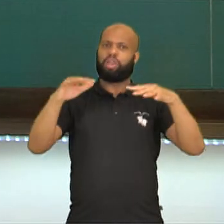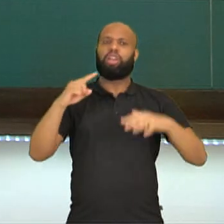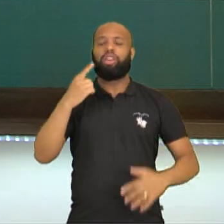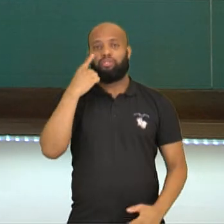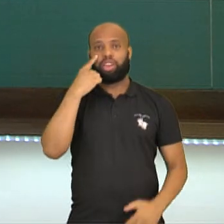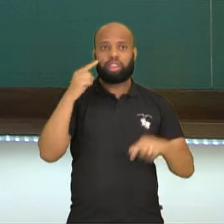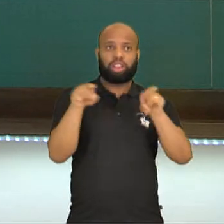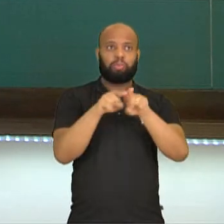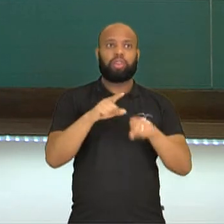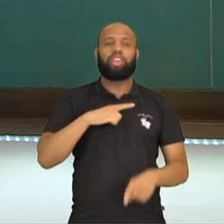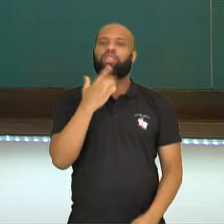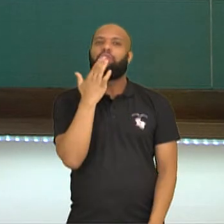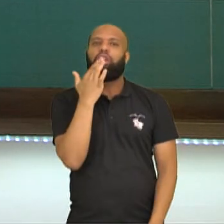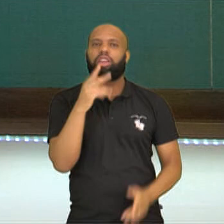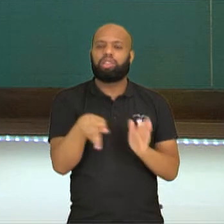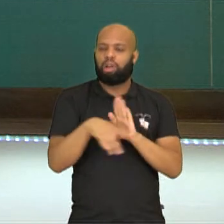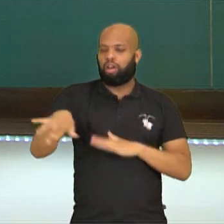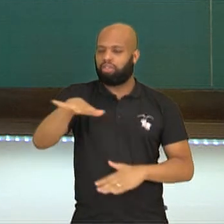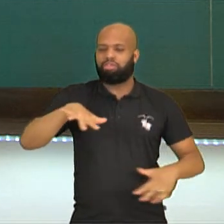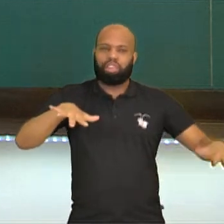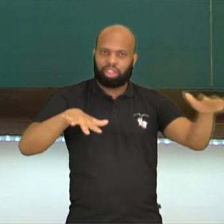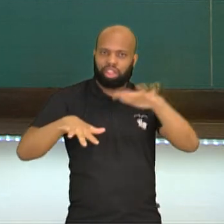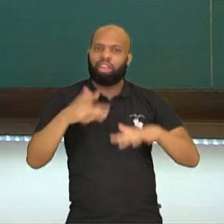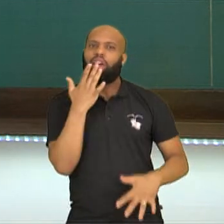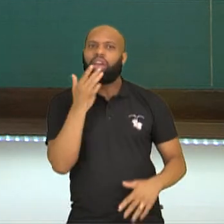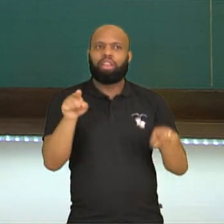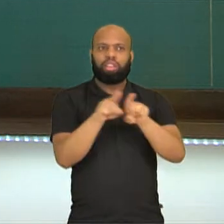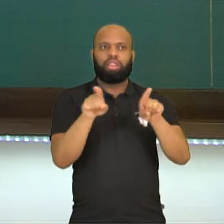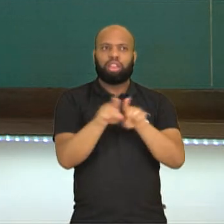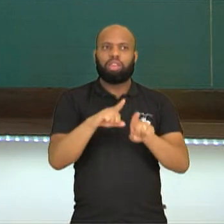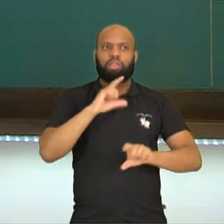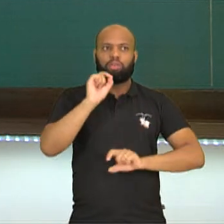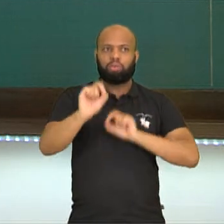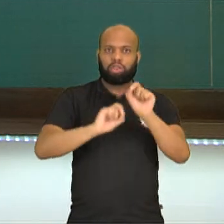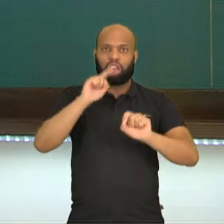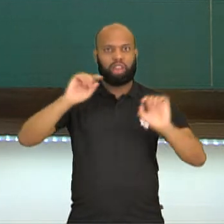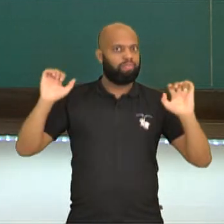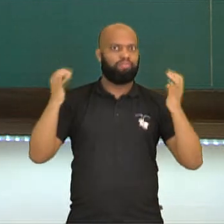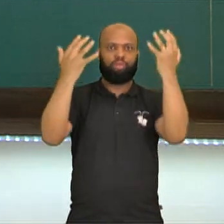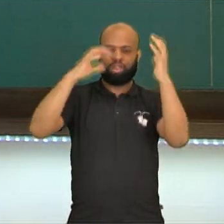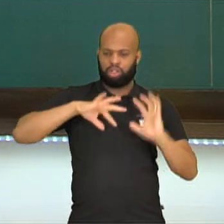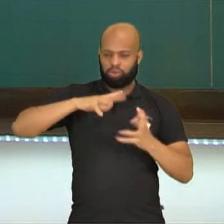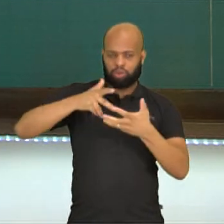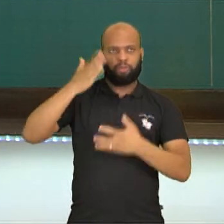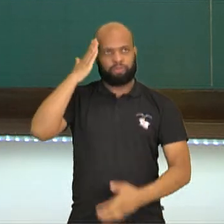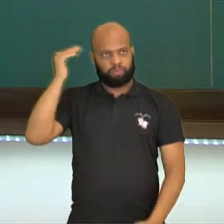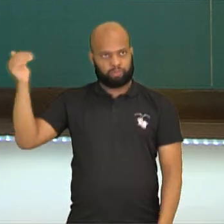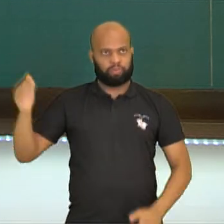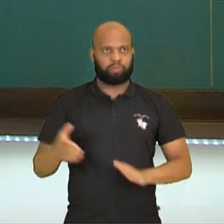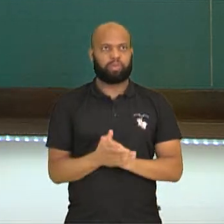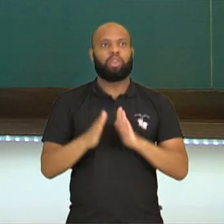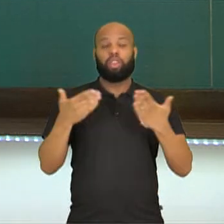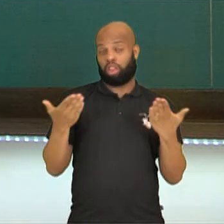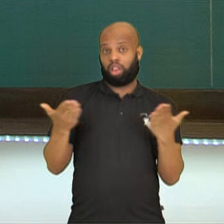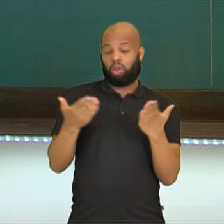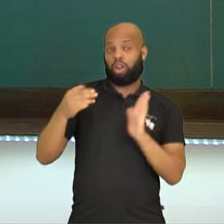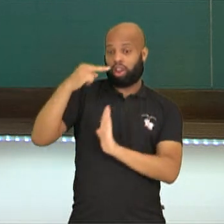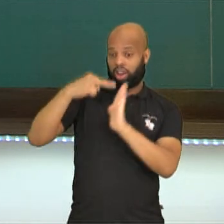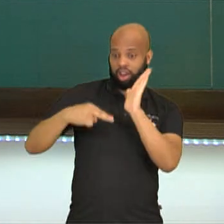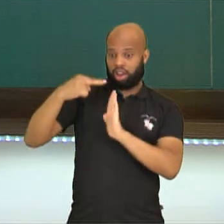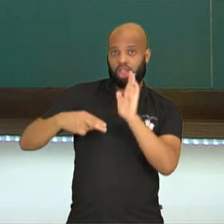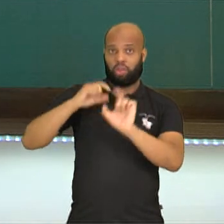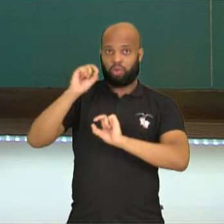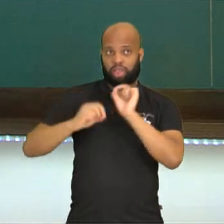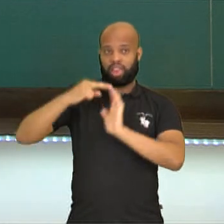colorido do cenário mesmo, né? É um acontecimento mundial, minha gente. Pois bem, agora sim